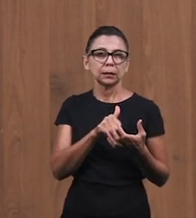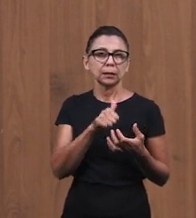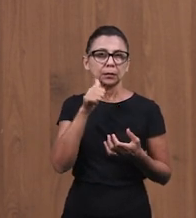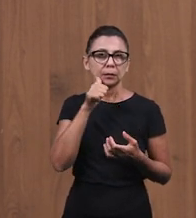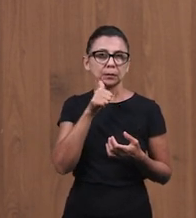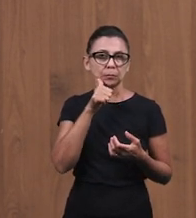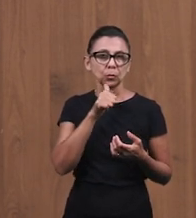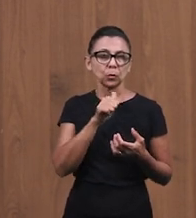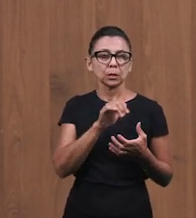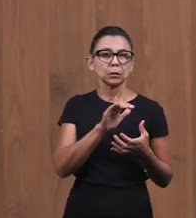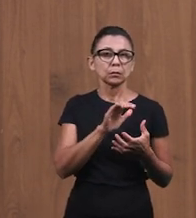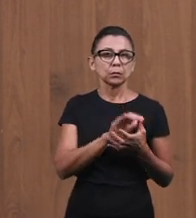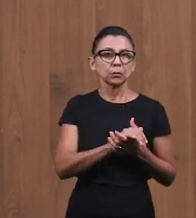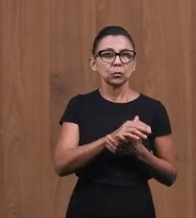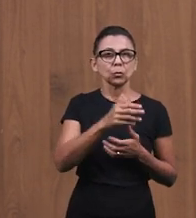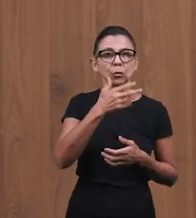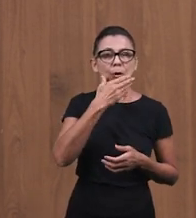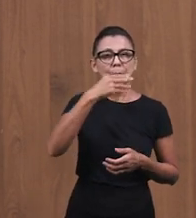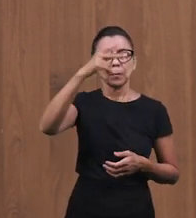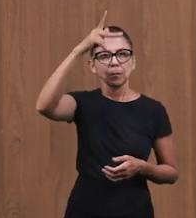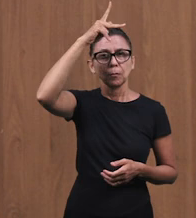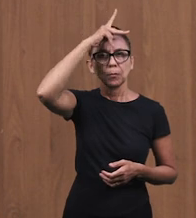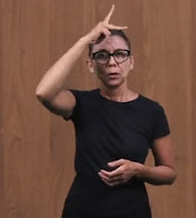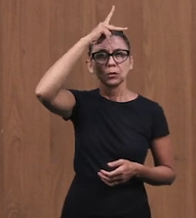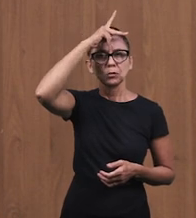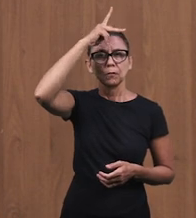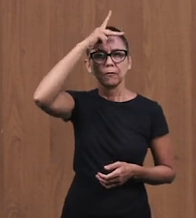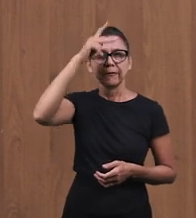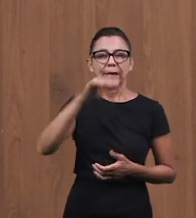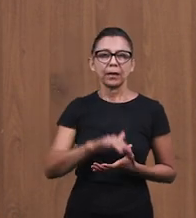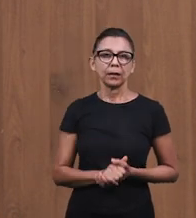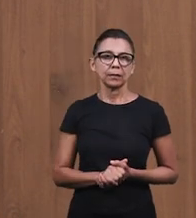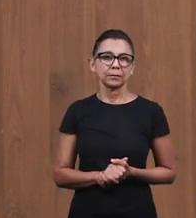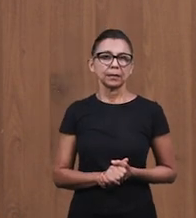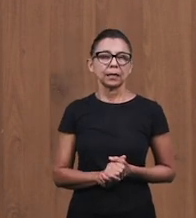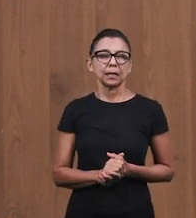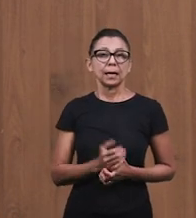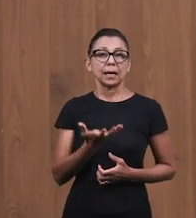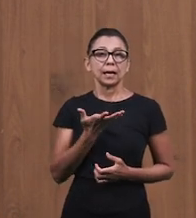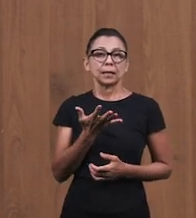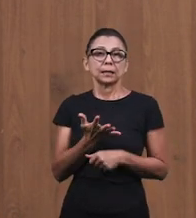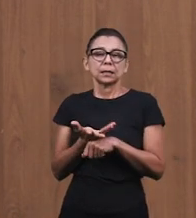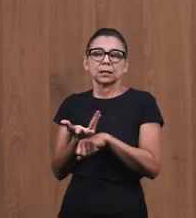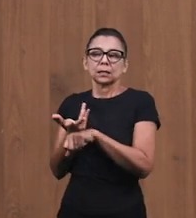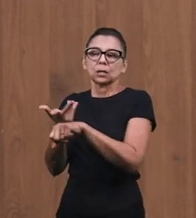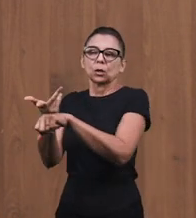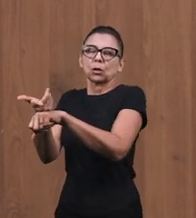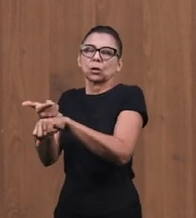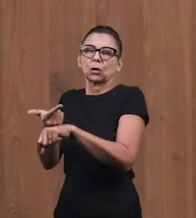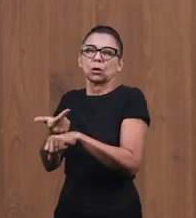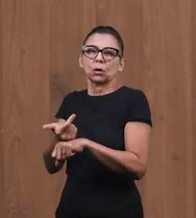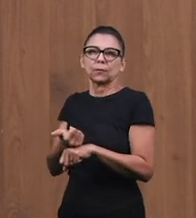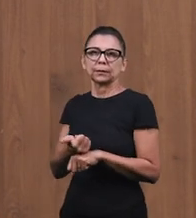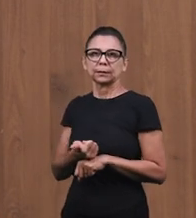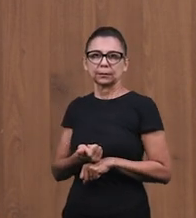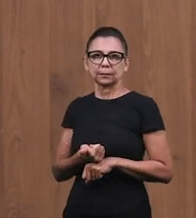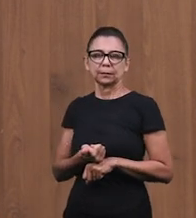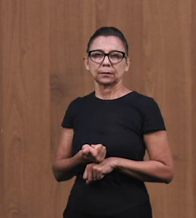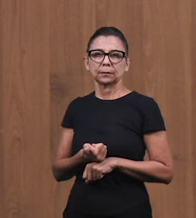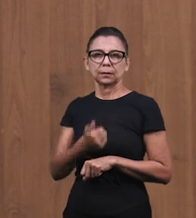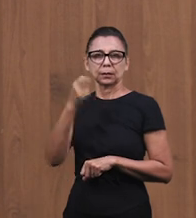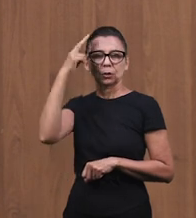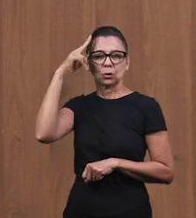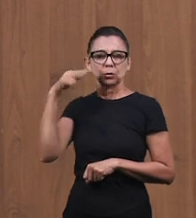aceitou. Pelo contrário, ele deu testemunho de sua fé e falou com aquela mulher assim: faria eu tamanho